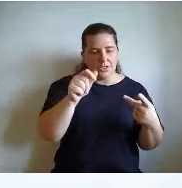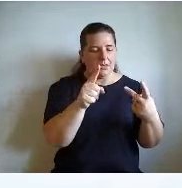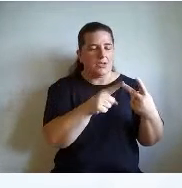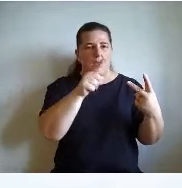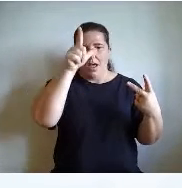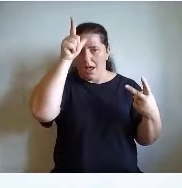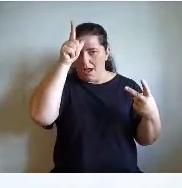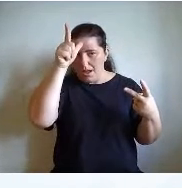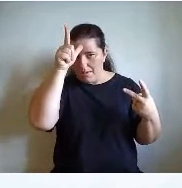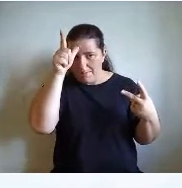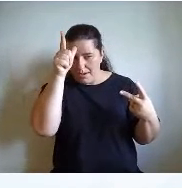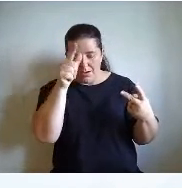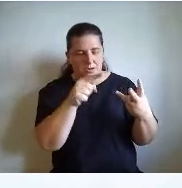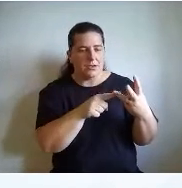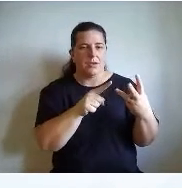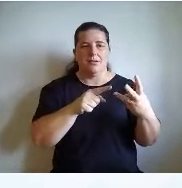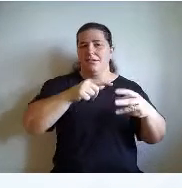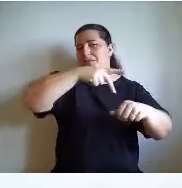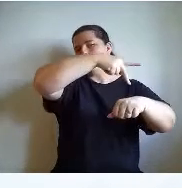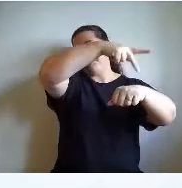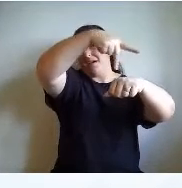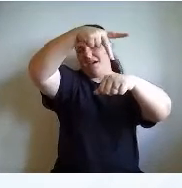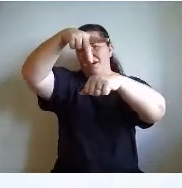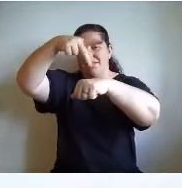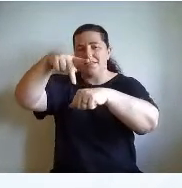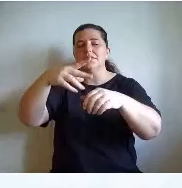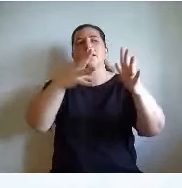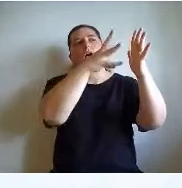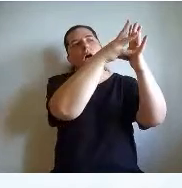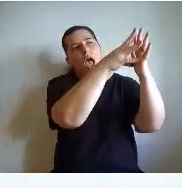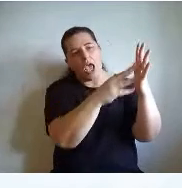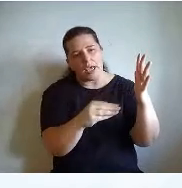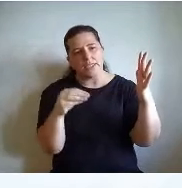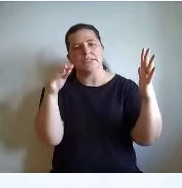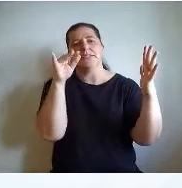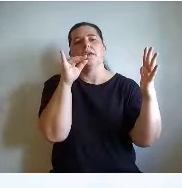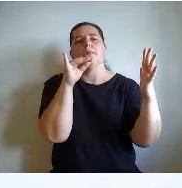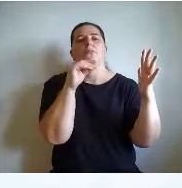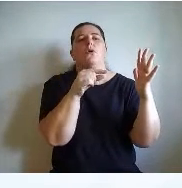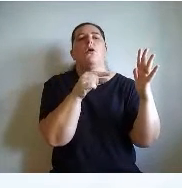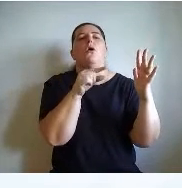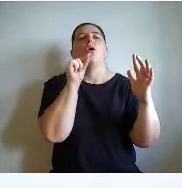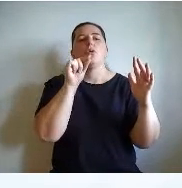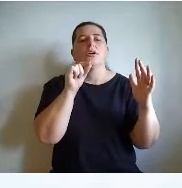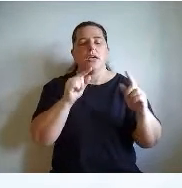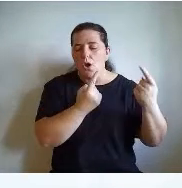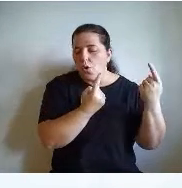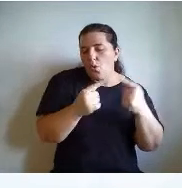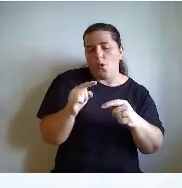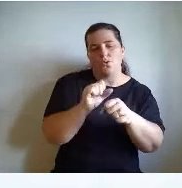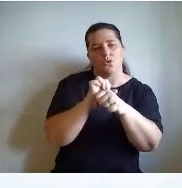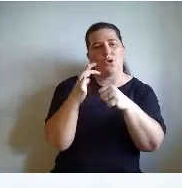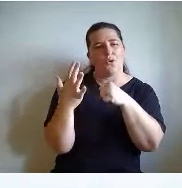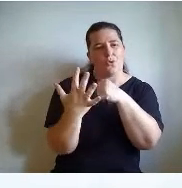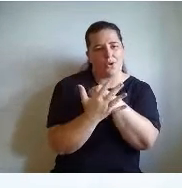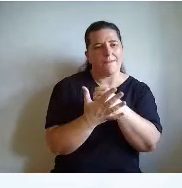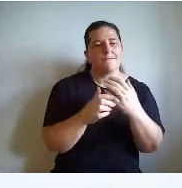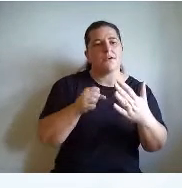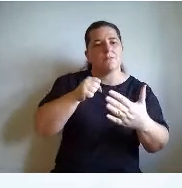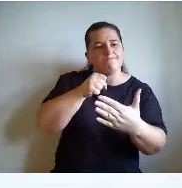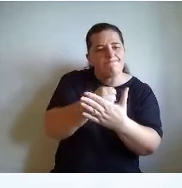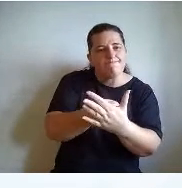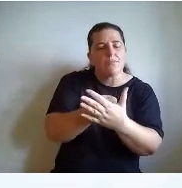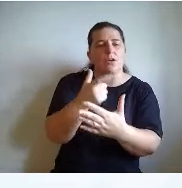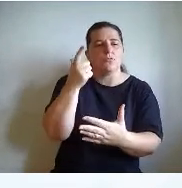caso de alguns países que são exemplos de combate ao Covid, né, e em que pese